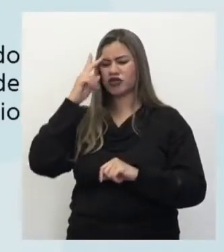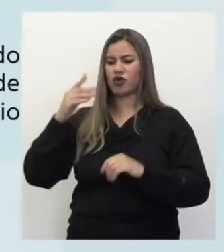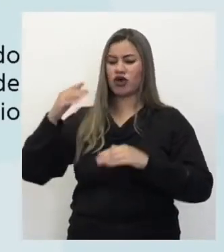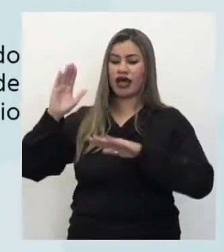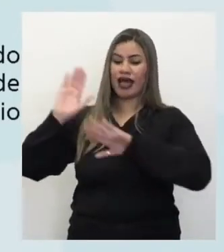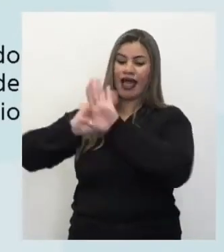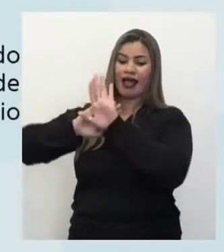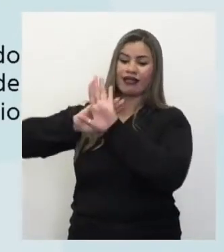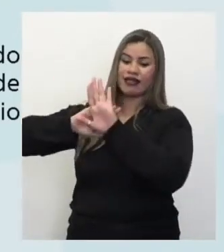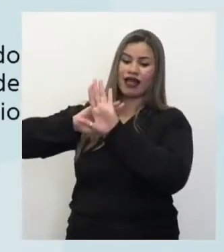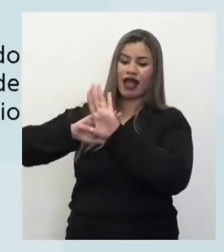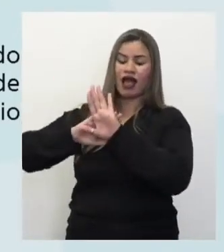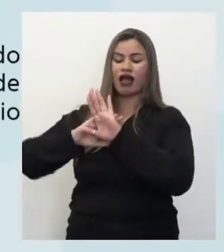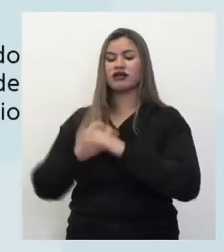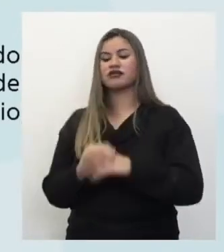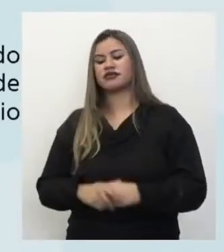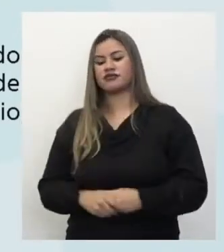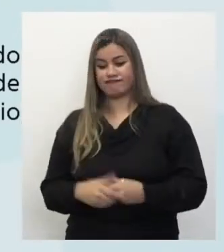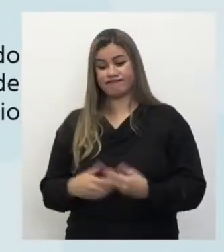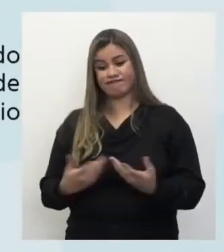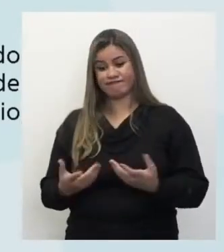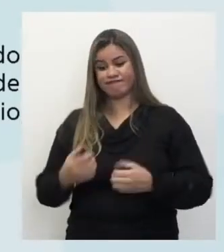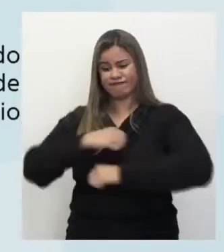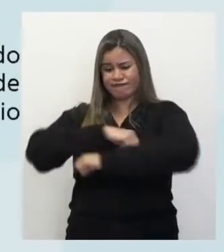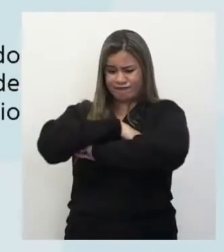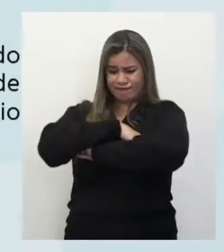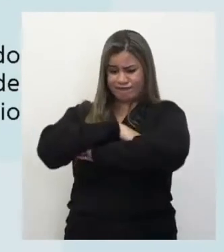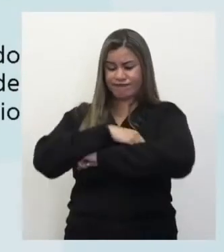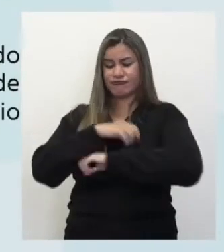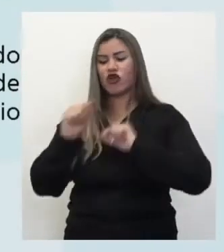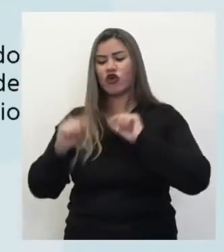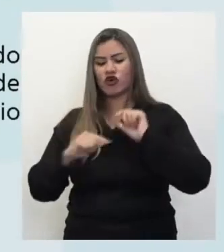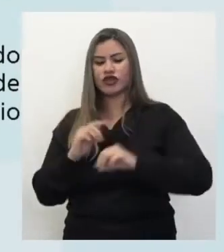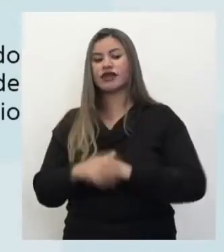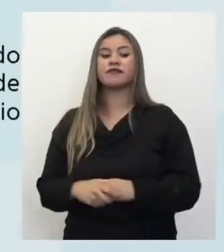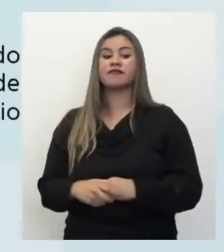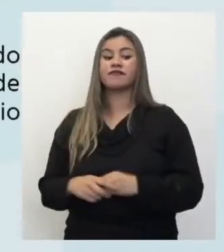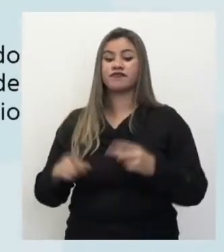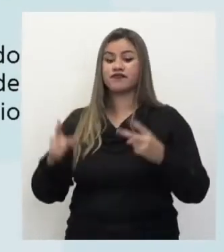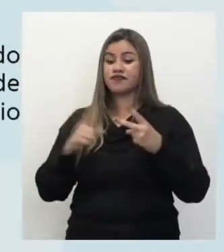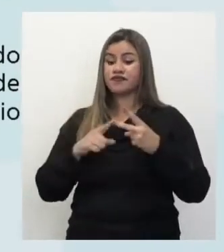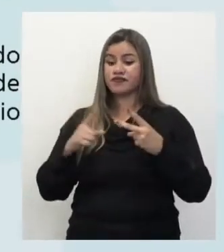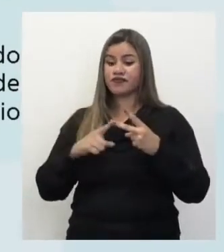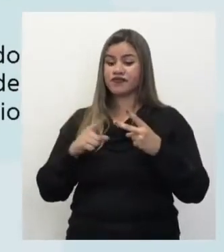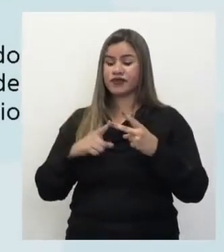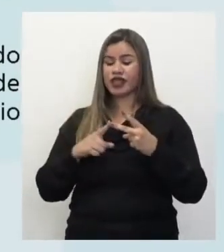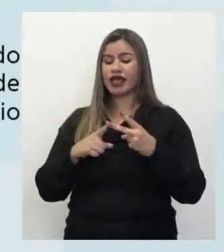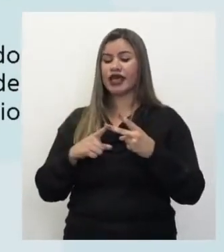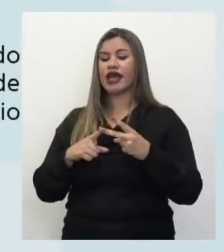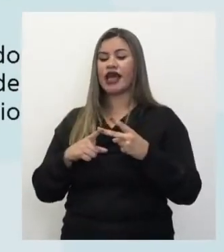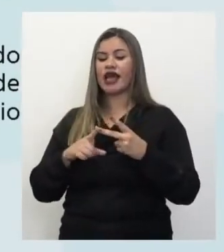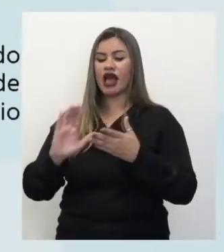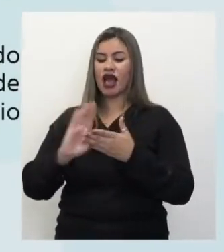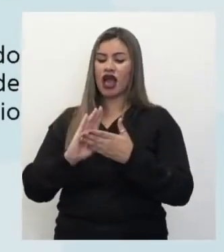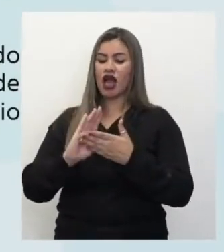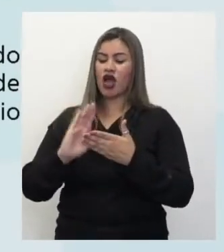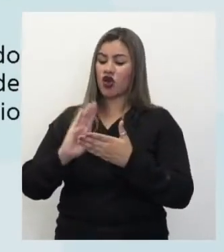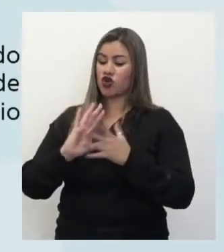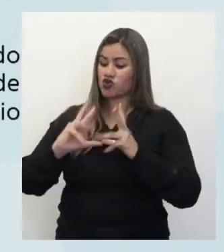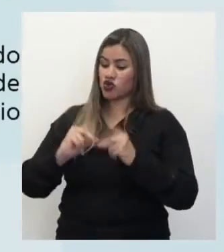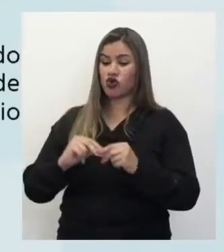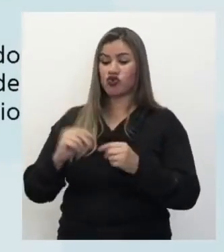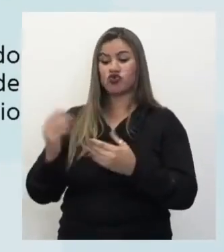cruzados? Outra, embora todos os personagens sejam jovens, você consegue sugerir qual deles seja